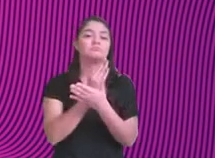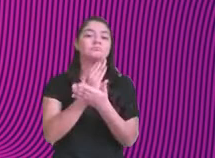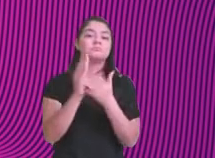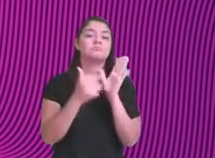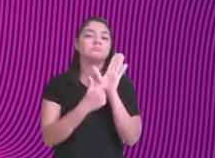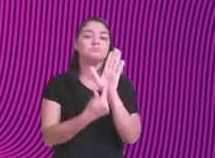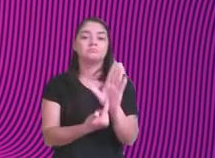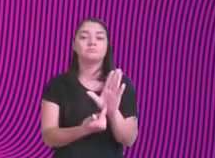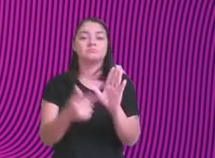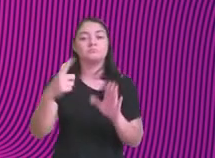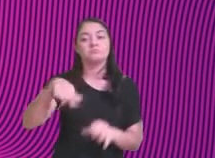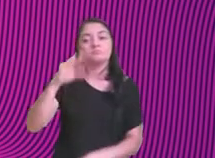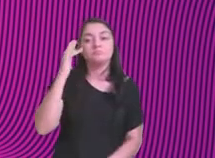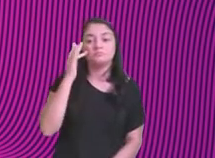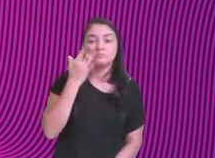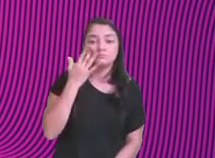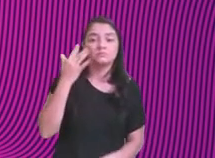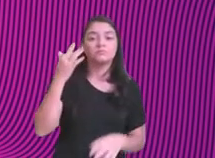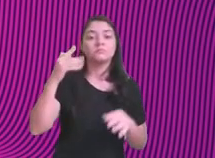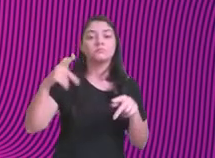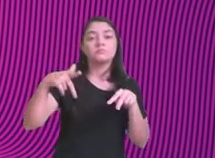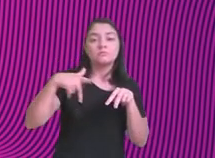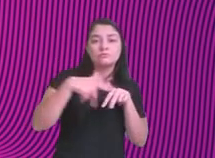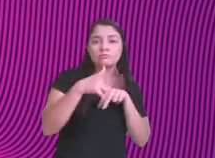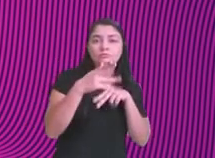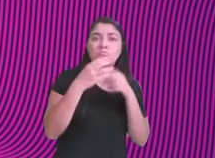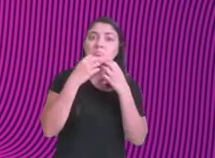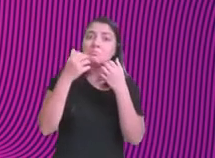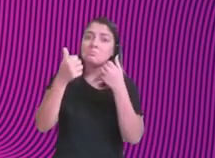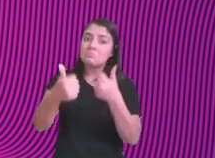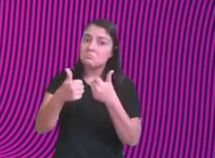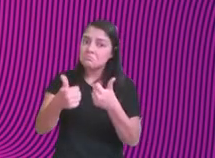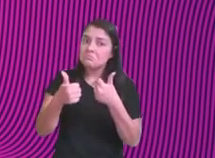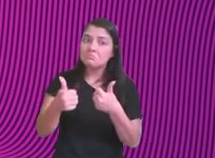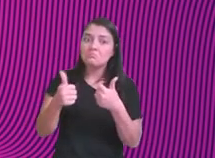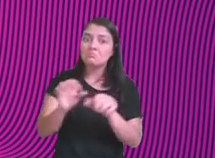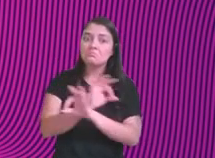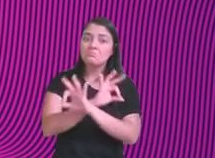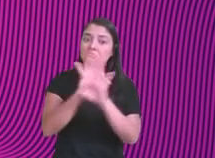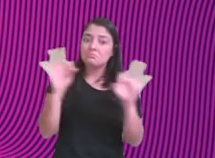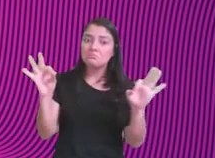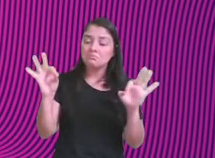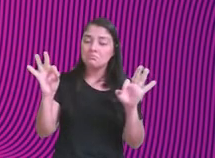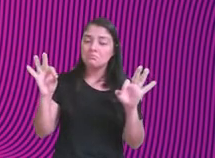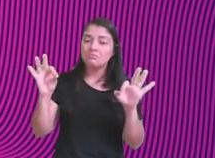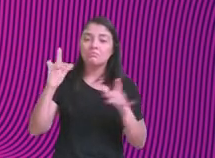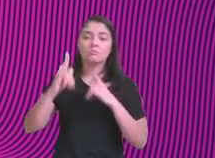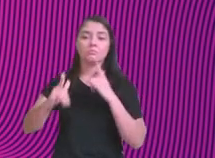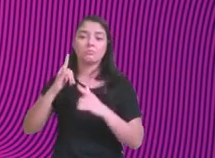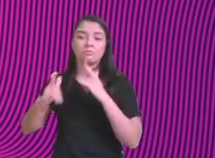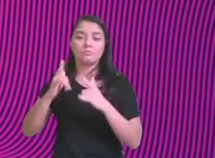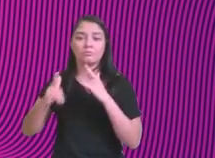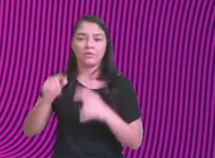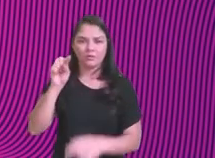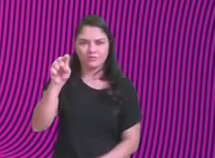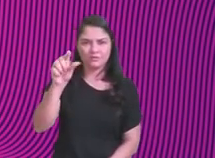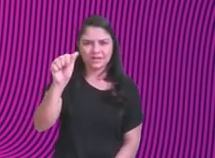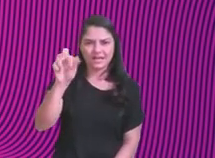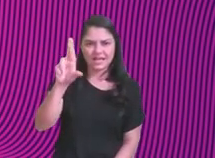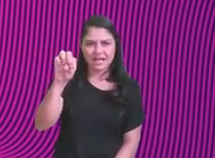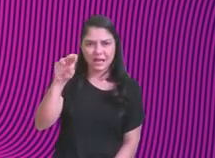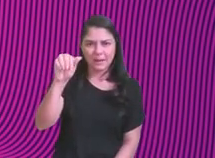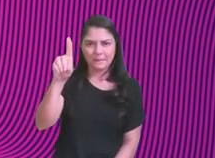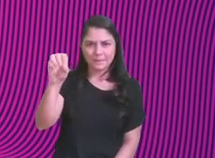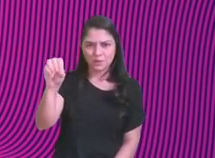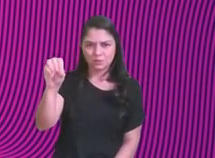as cirurgias correram muito bem pela via robótica. Não sei se o Armando teve uma impressão diferente